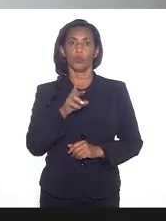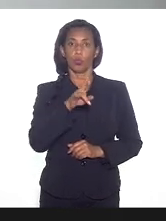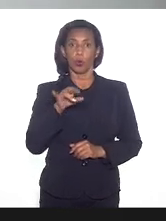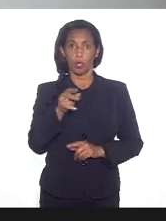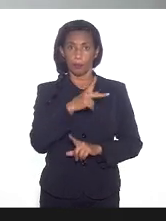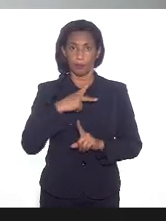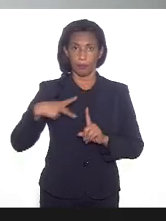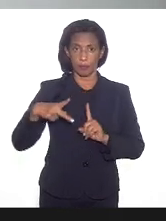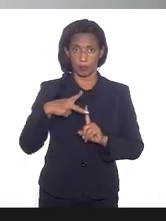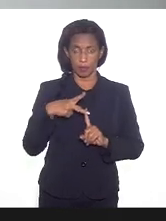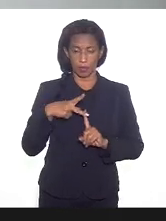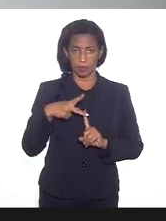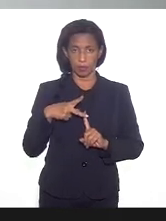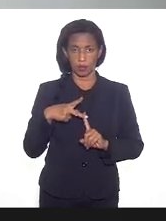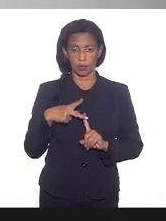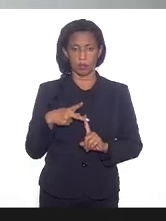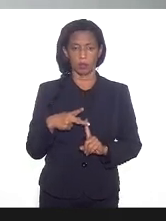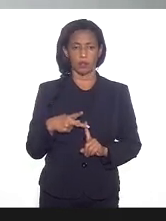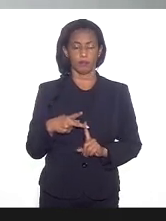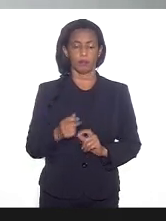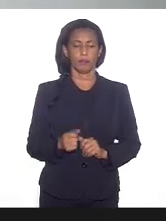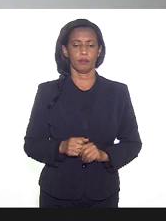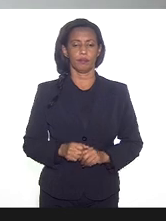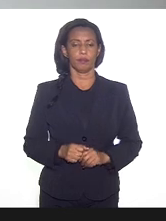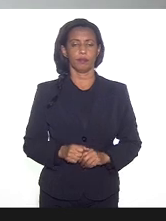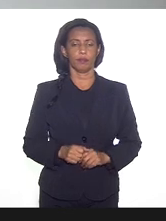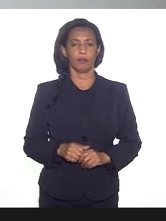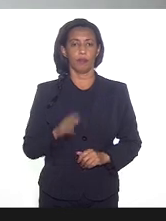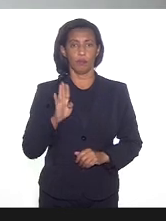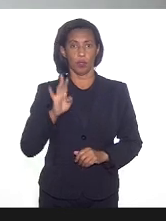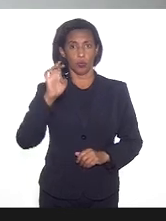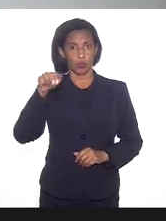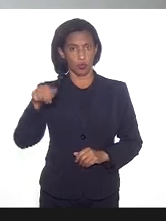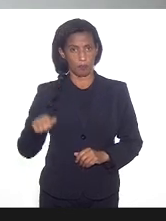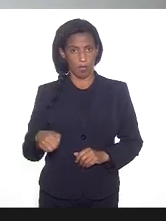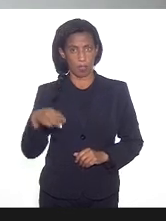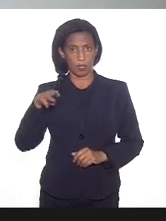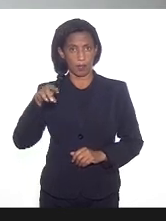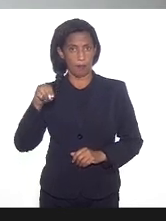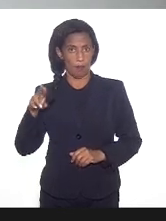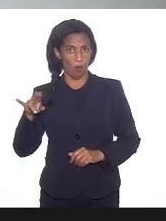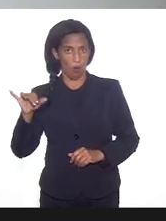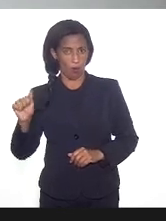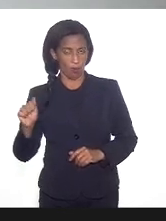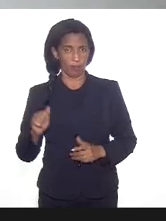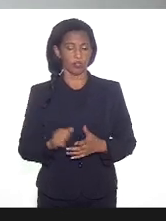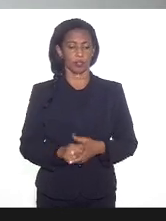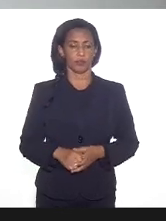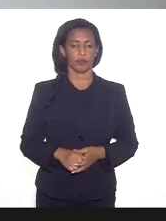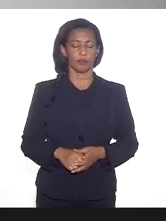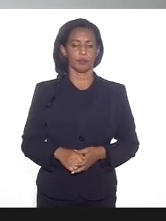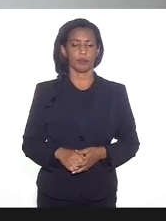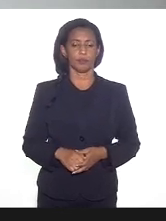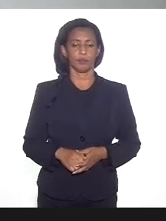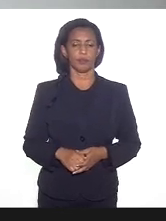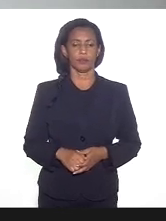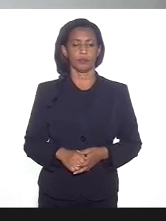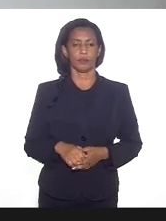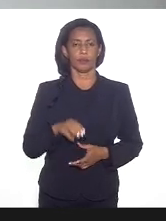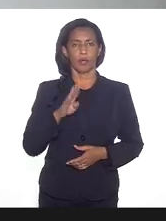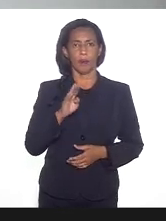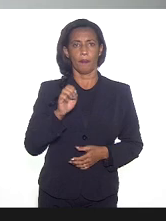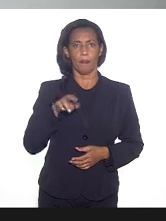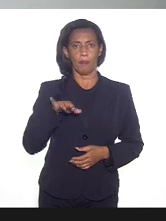os seguintes ativos, tem um E sobrando aí, os bens imóveis dominicais de titularidade do Estado do Rio de Janeiro, os